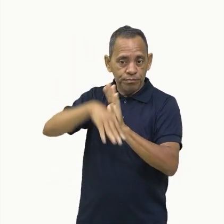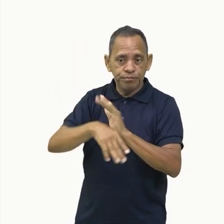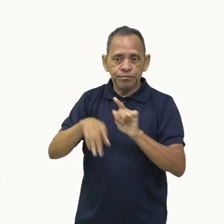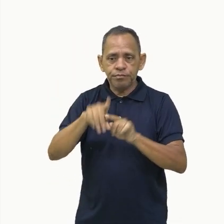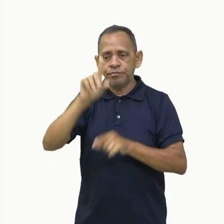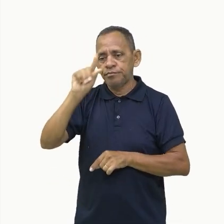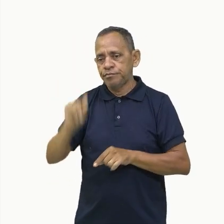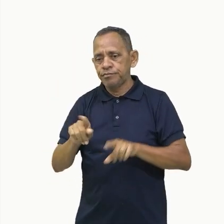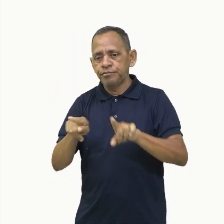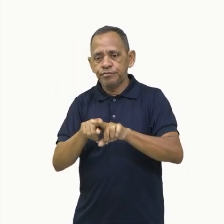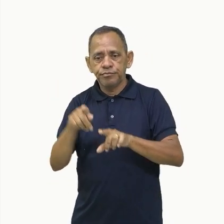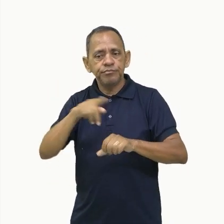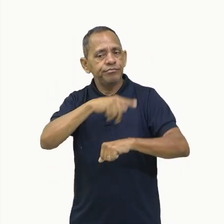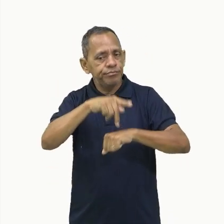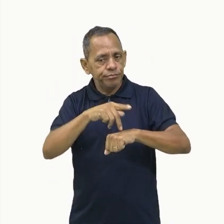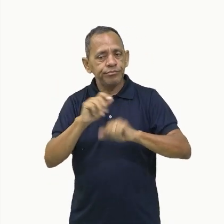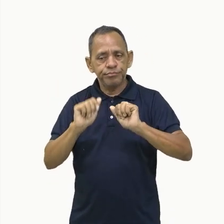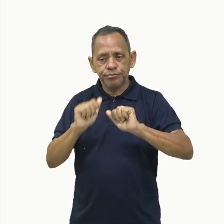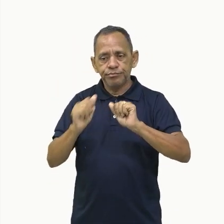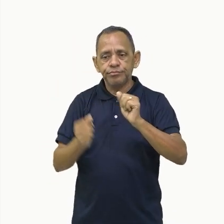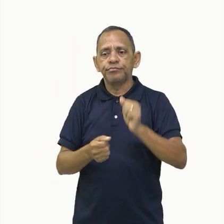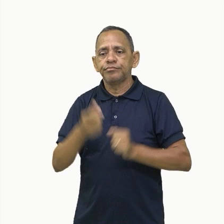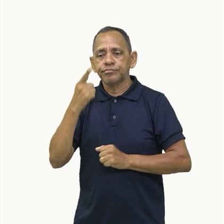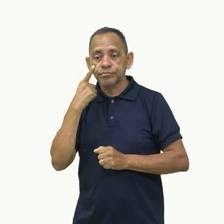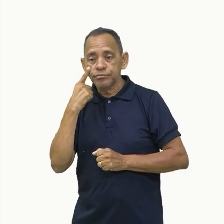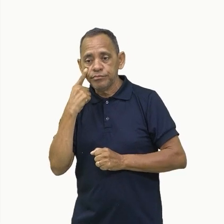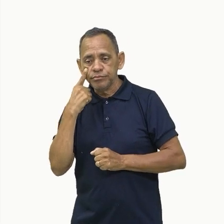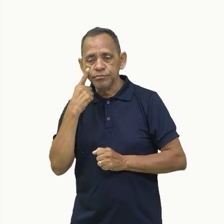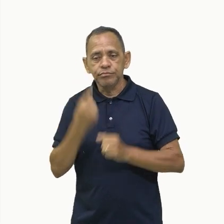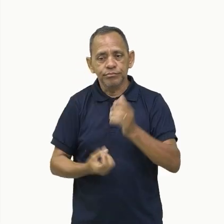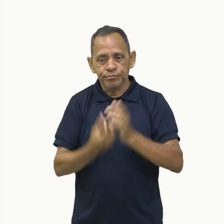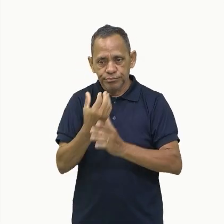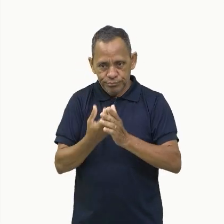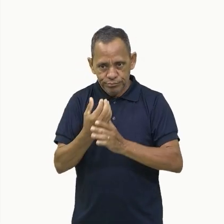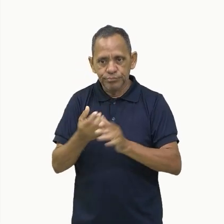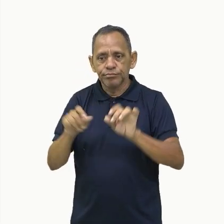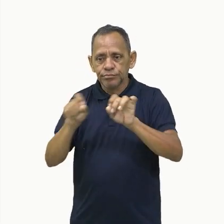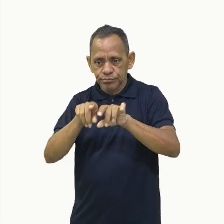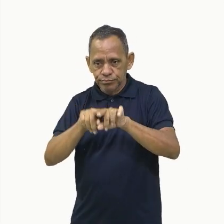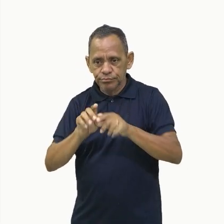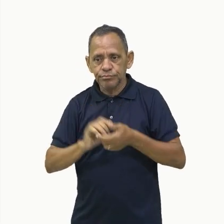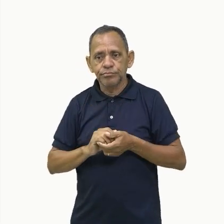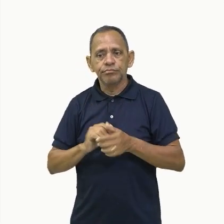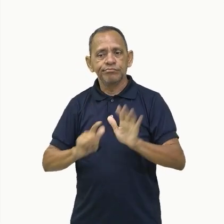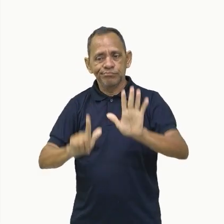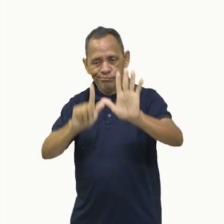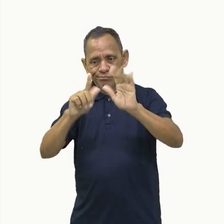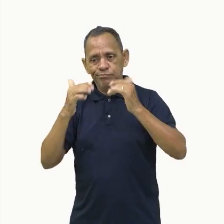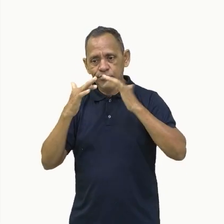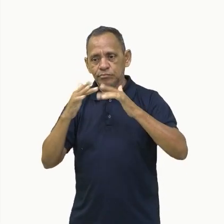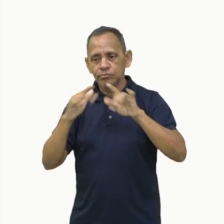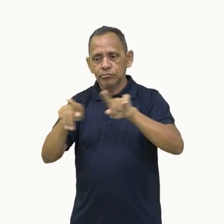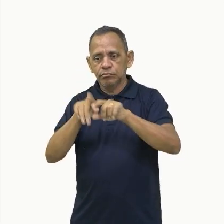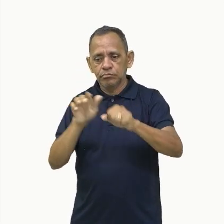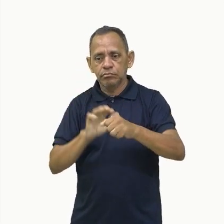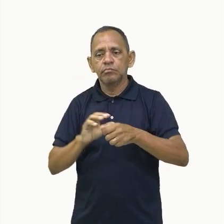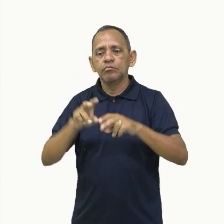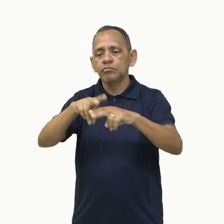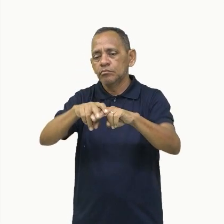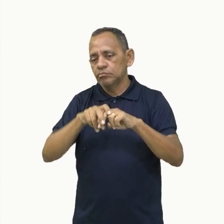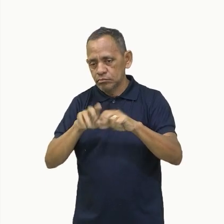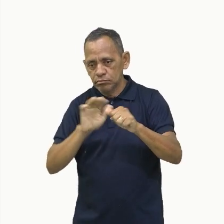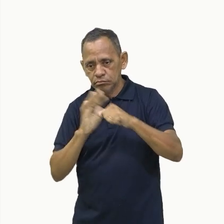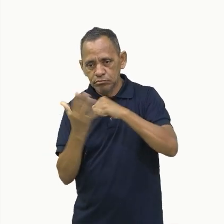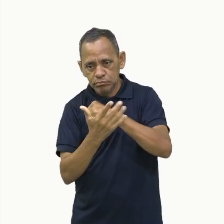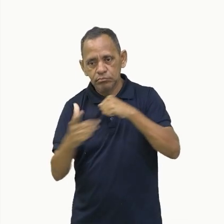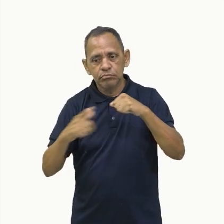pode observar na produção do gás, da extração do gás natural e, consequentemente, ali da pandemia que tivemos.